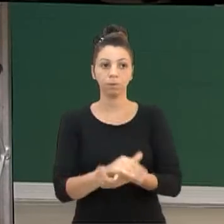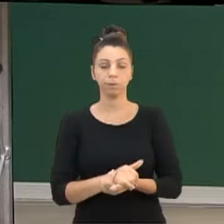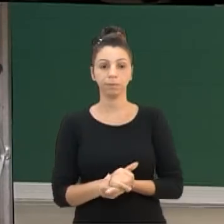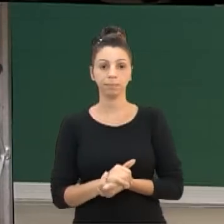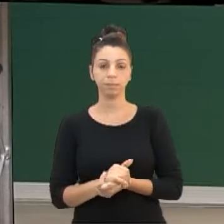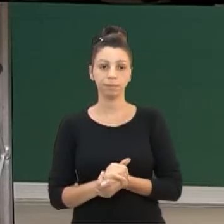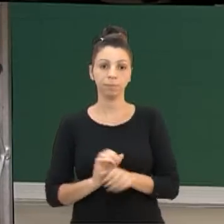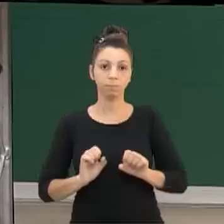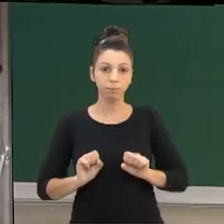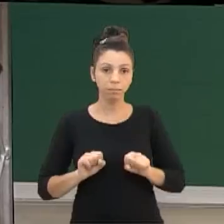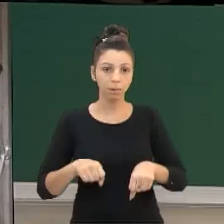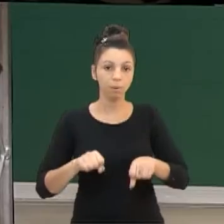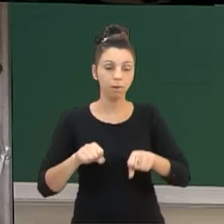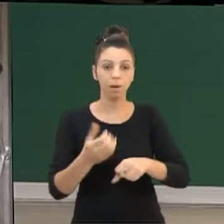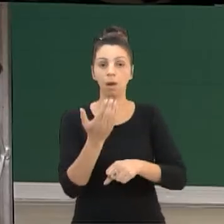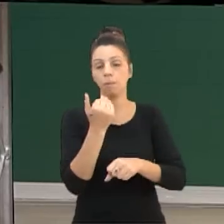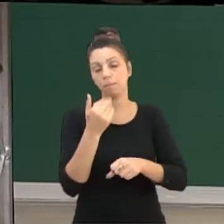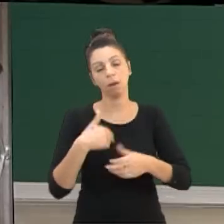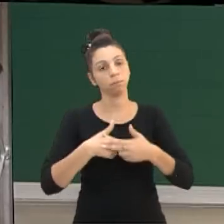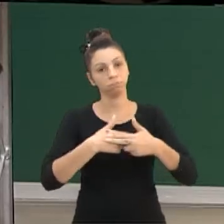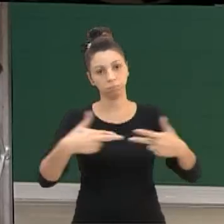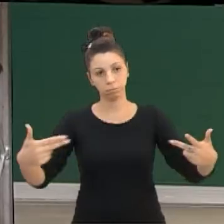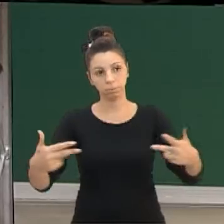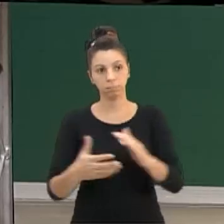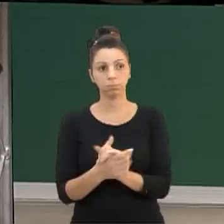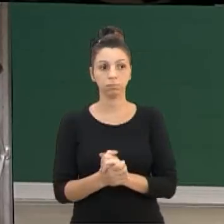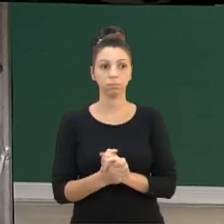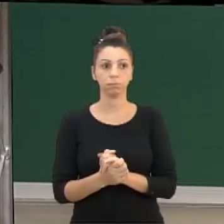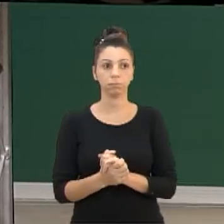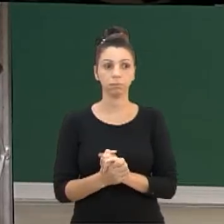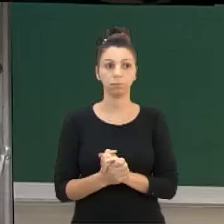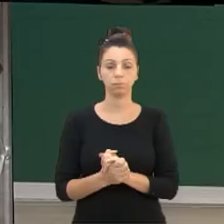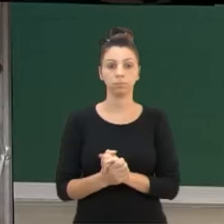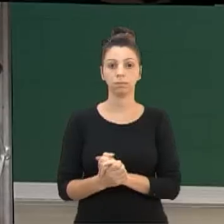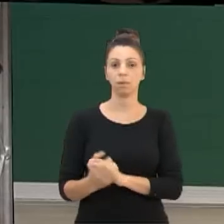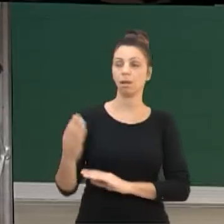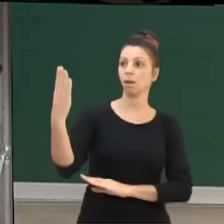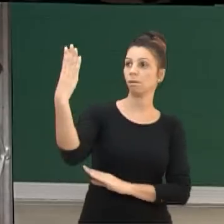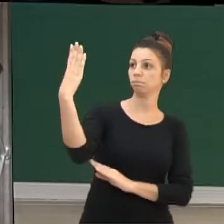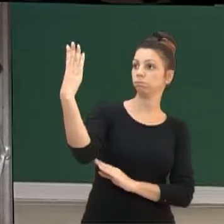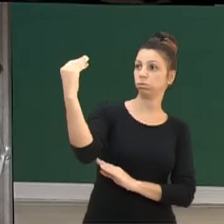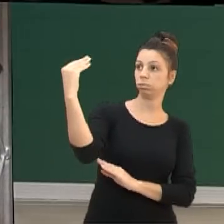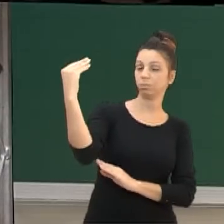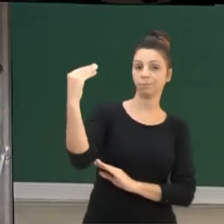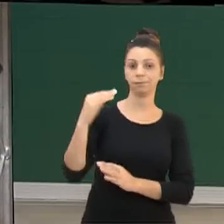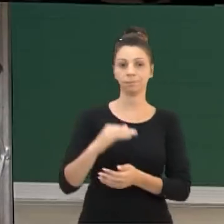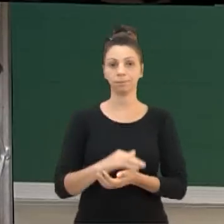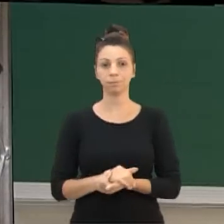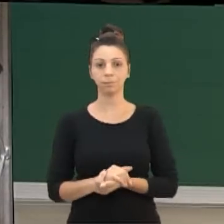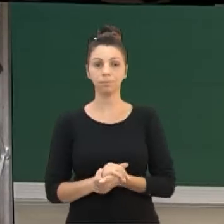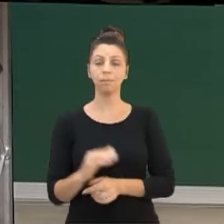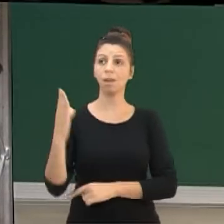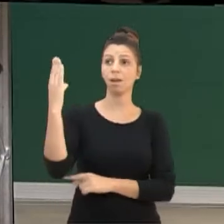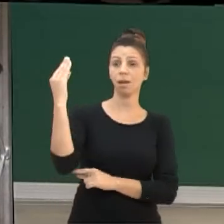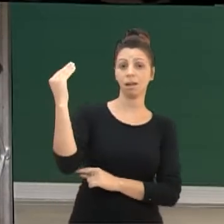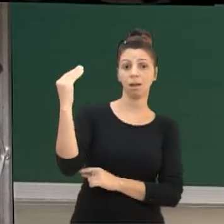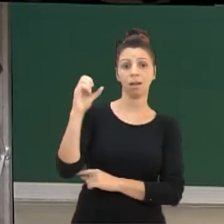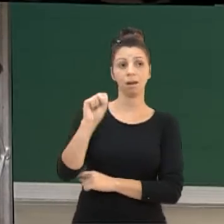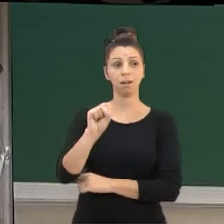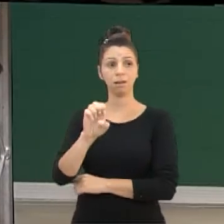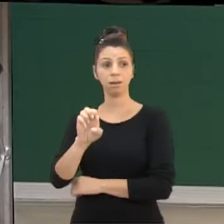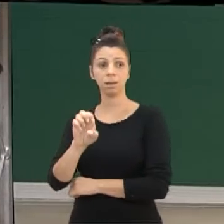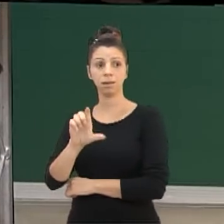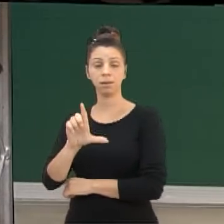e serviços, aí, de alimentos e etc. Selfie, vocês já conhecem, né? Selfie, tirar uma selfie,